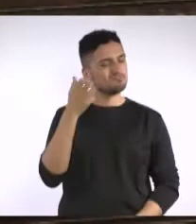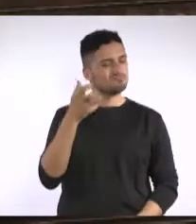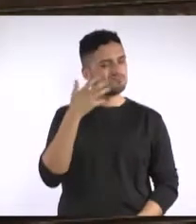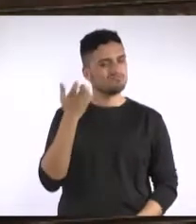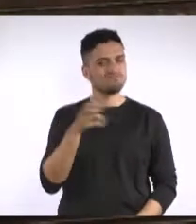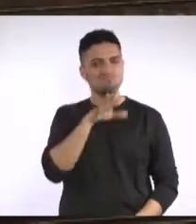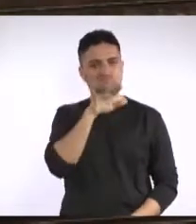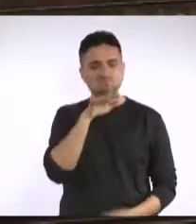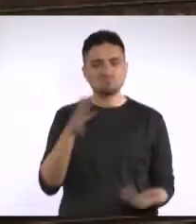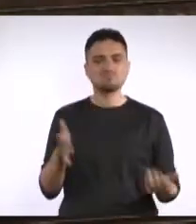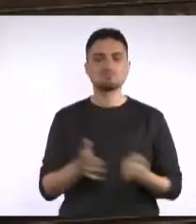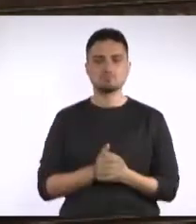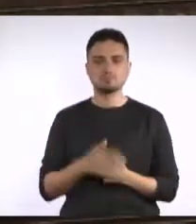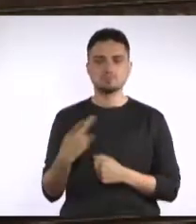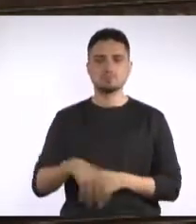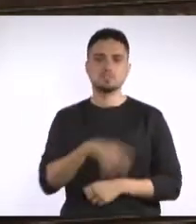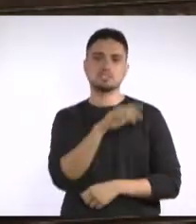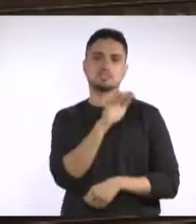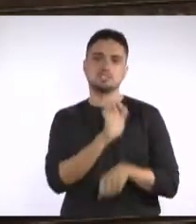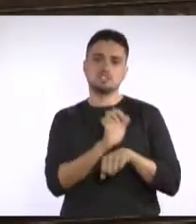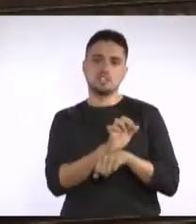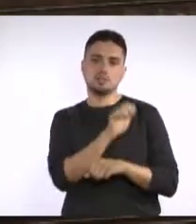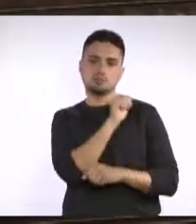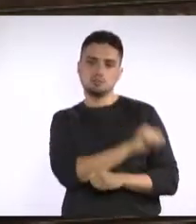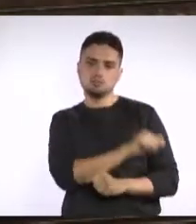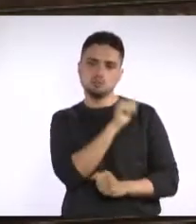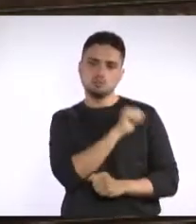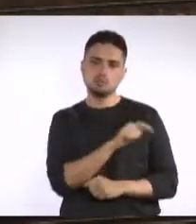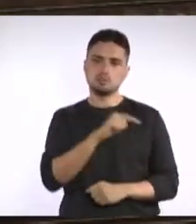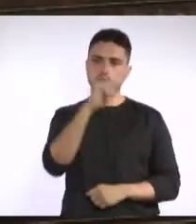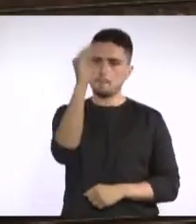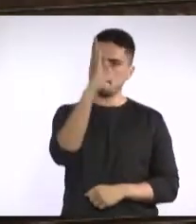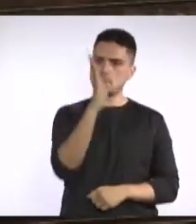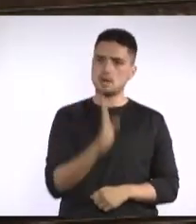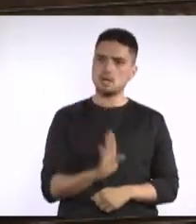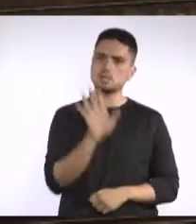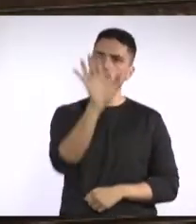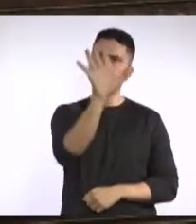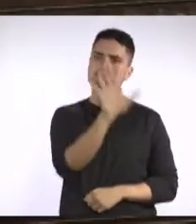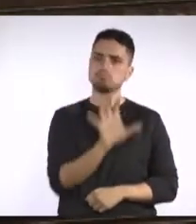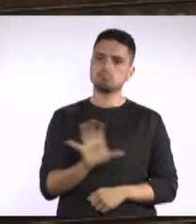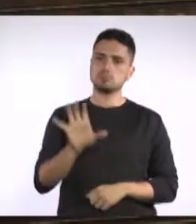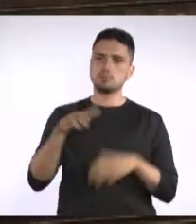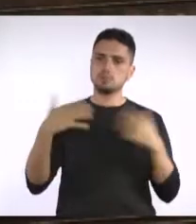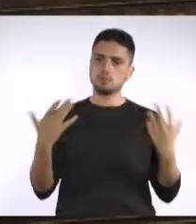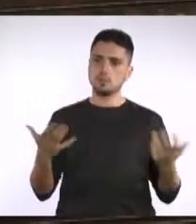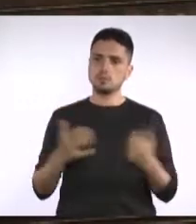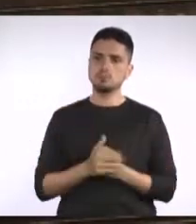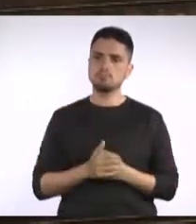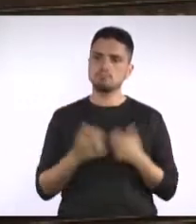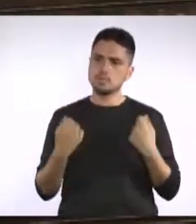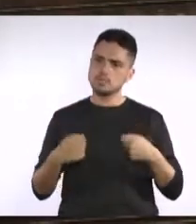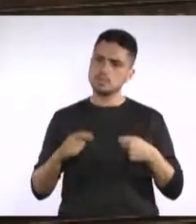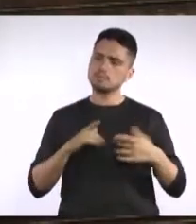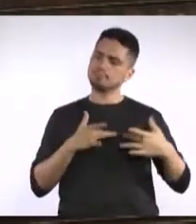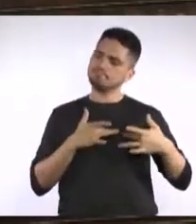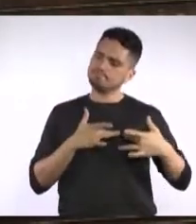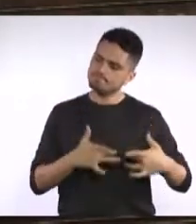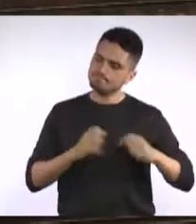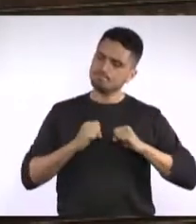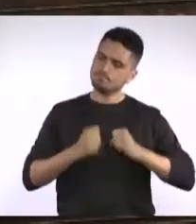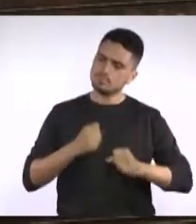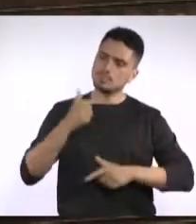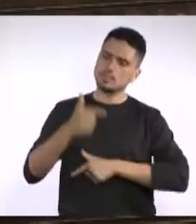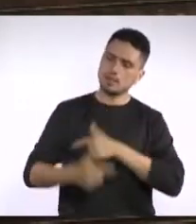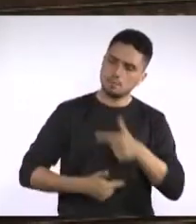contas, esse é um Estado que está dentro do Brasil e um mínimo de cordialidade, de trabalho sério